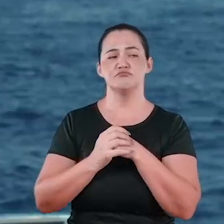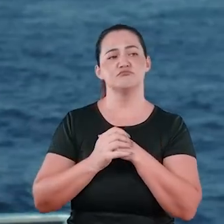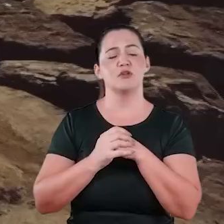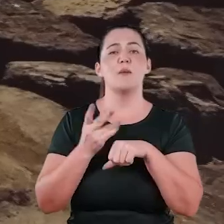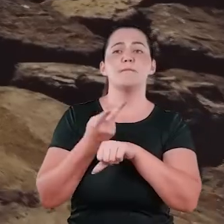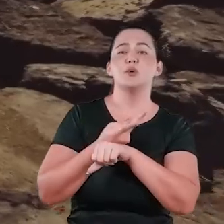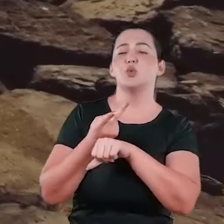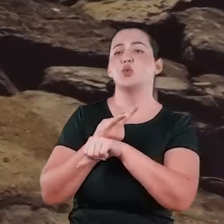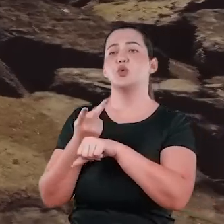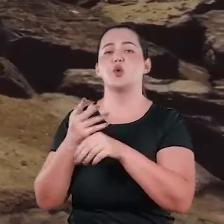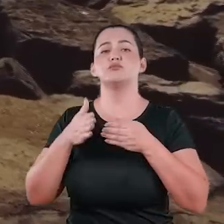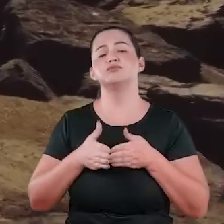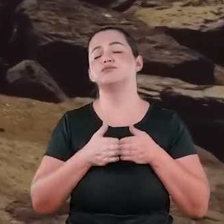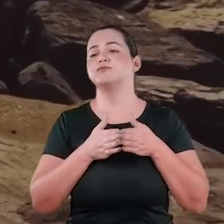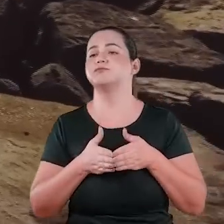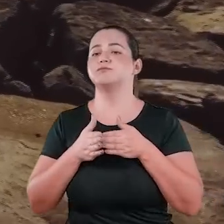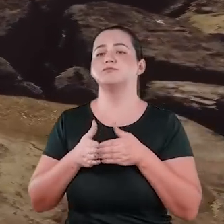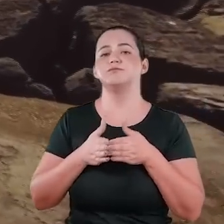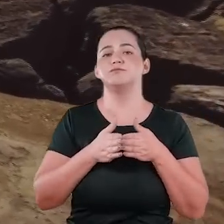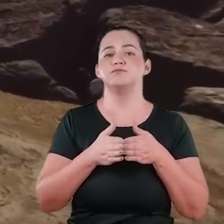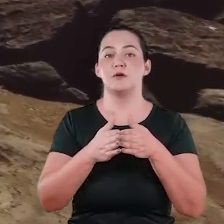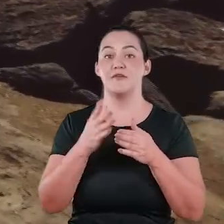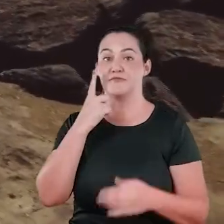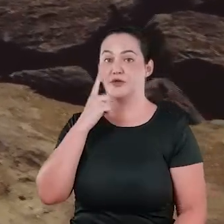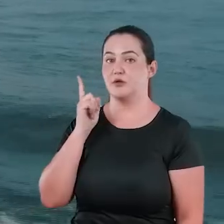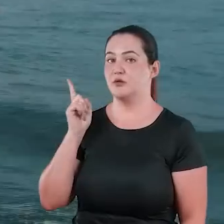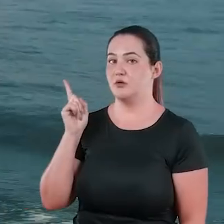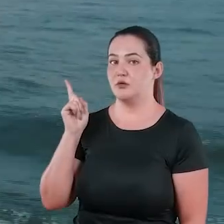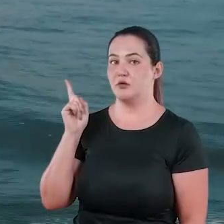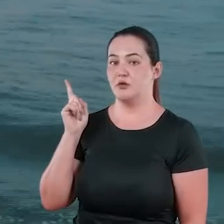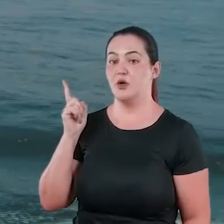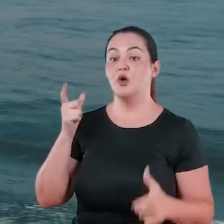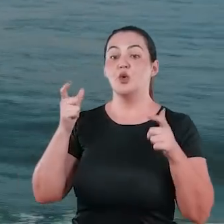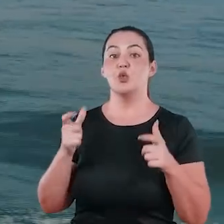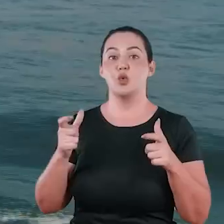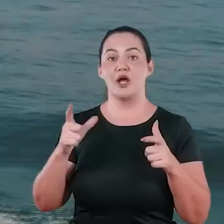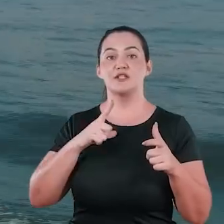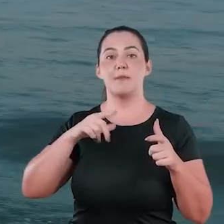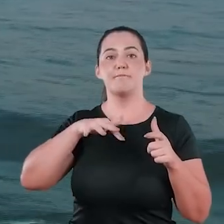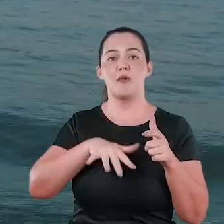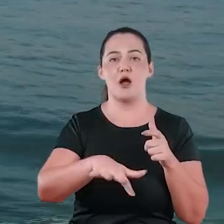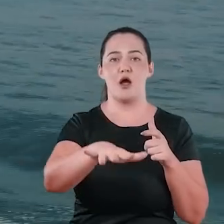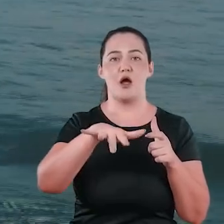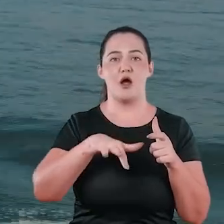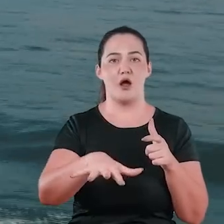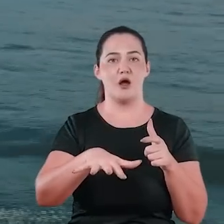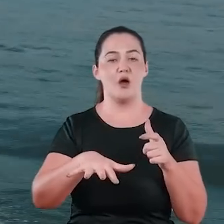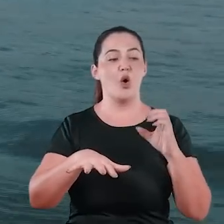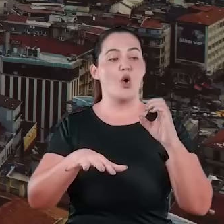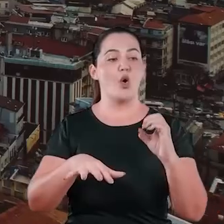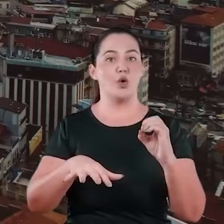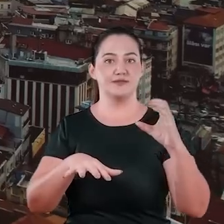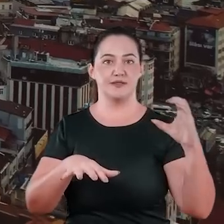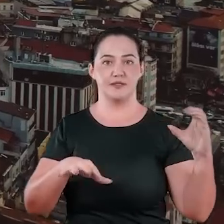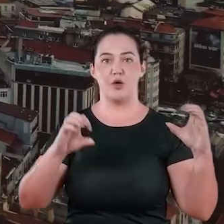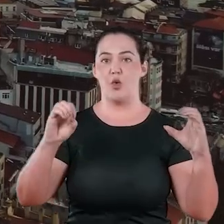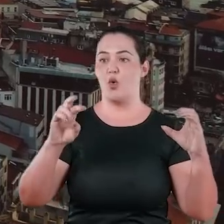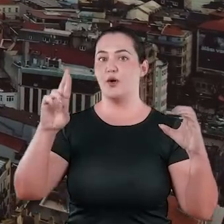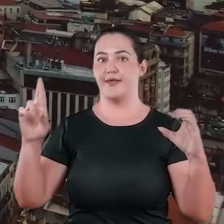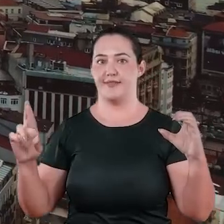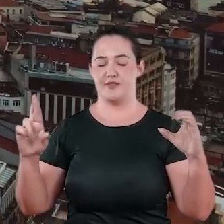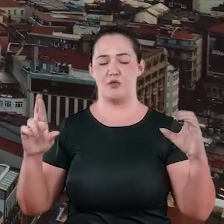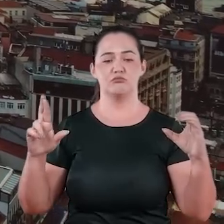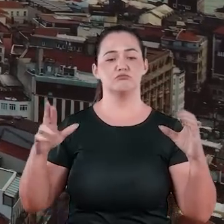esse local. Ele então chegou a esse braço de mar que dividia o continente em 2 partes, uma oriental, outra ocidental. E